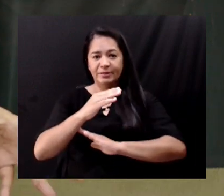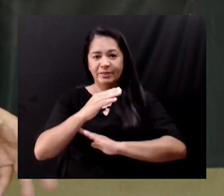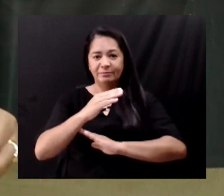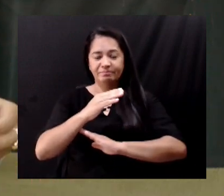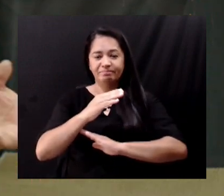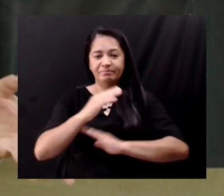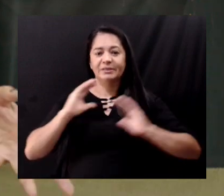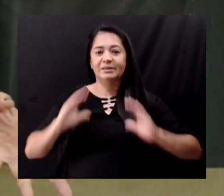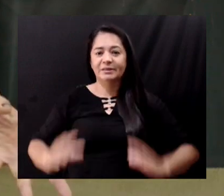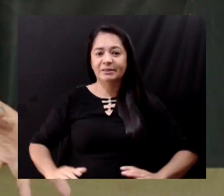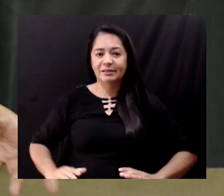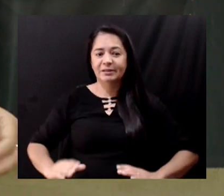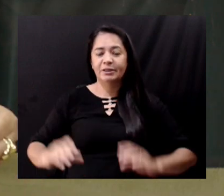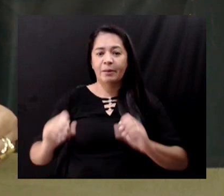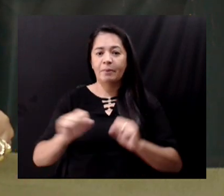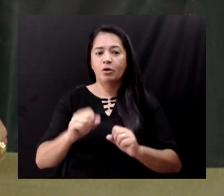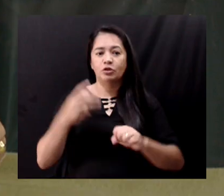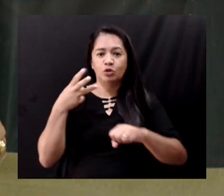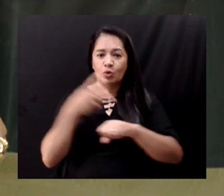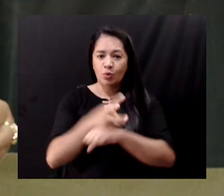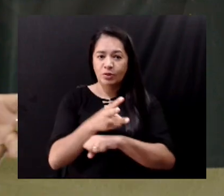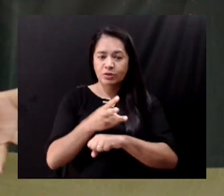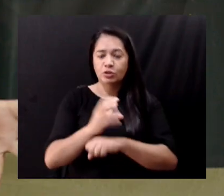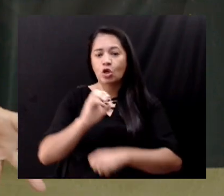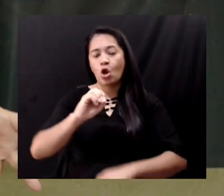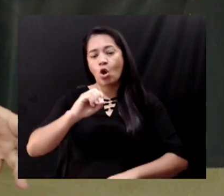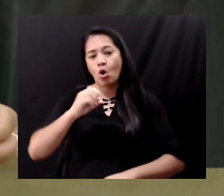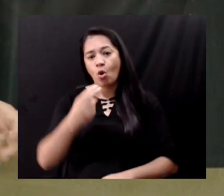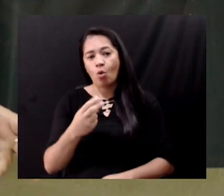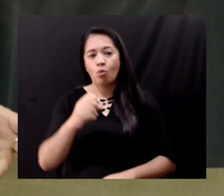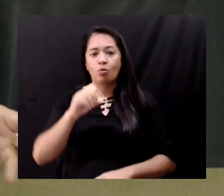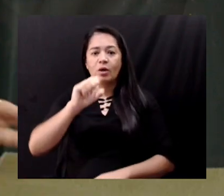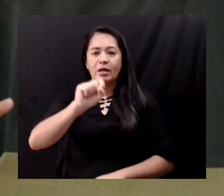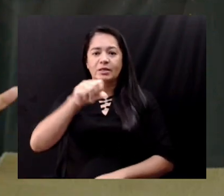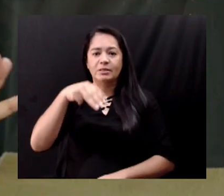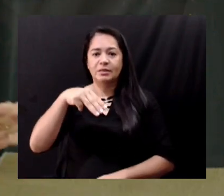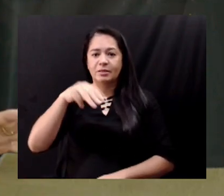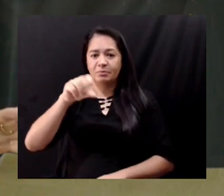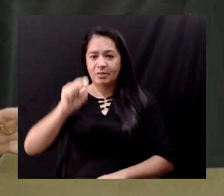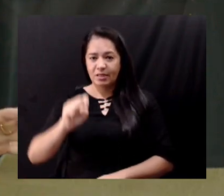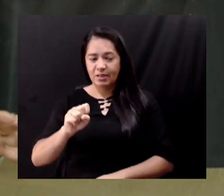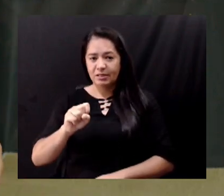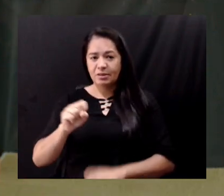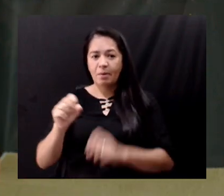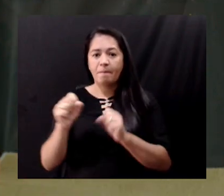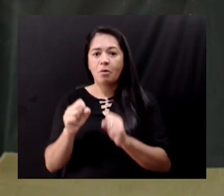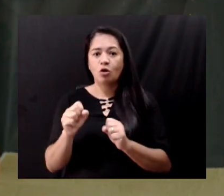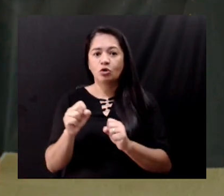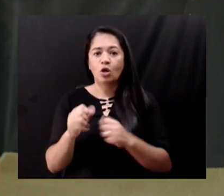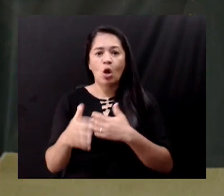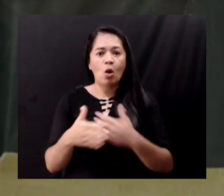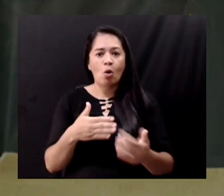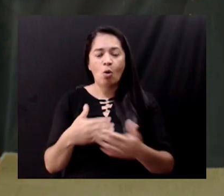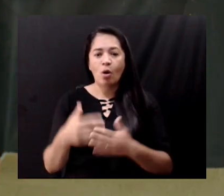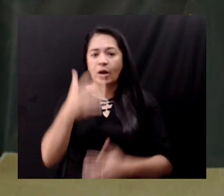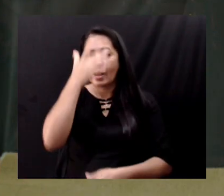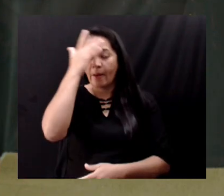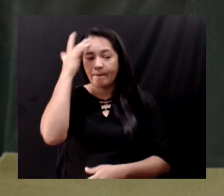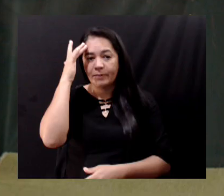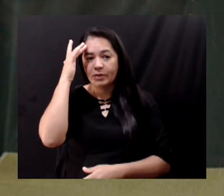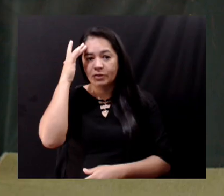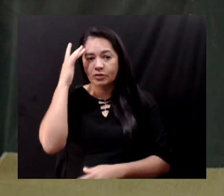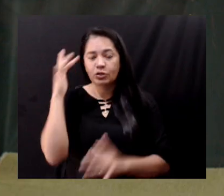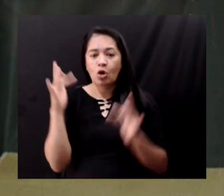ou pelo envio do SMS, né? O aplicativo de software móvel, ele permite a qualquer cidadão entrar em contato direto